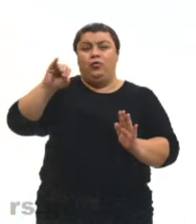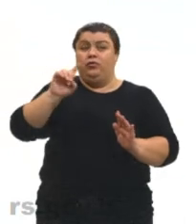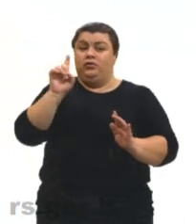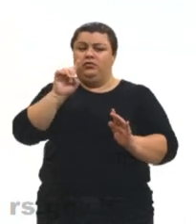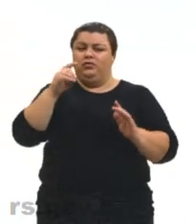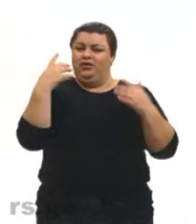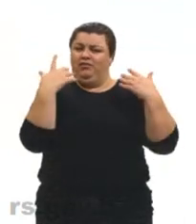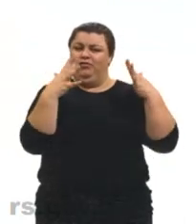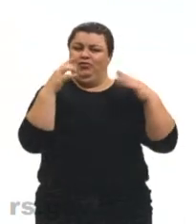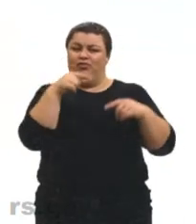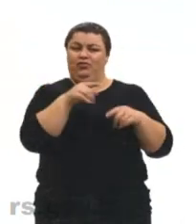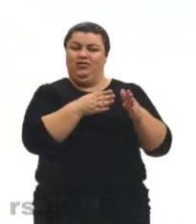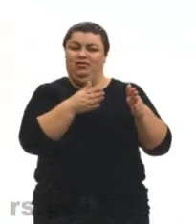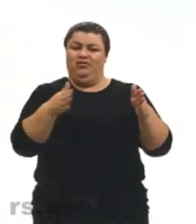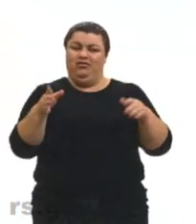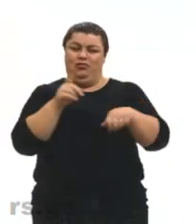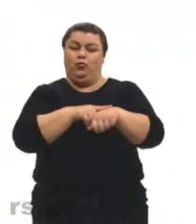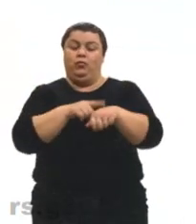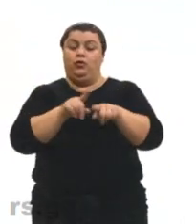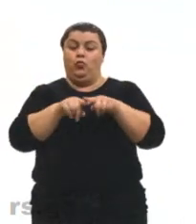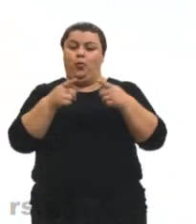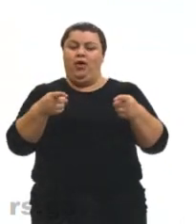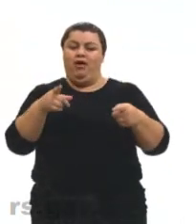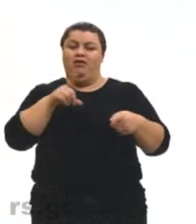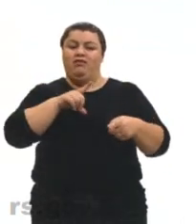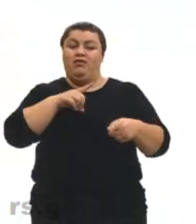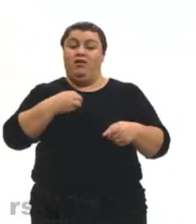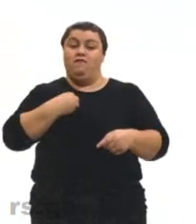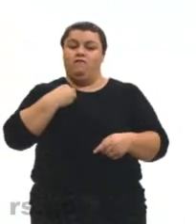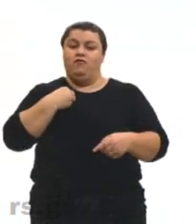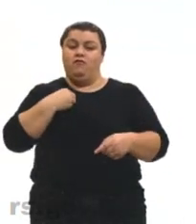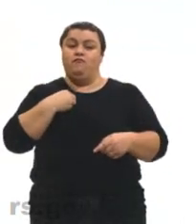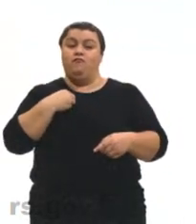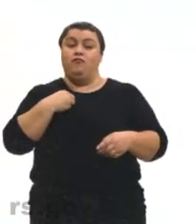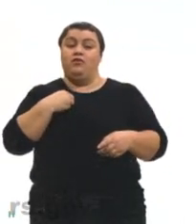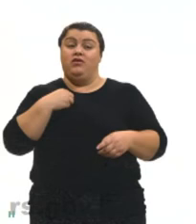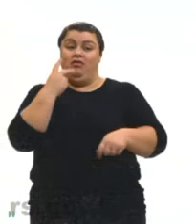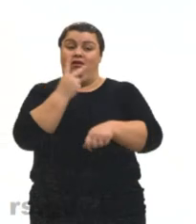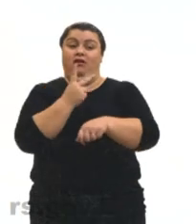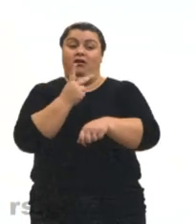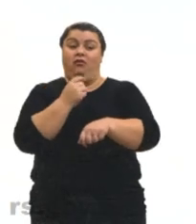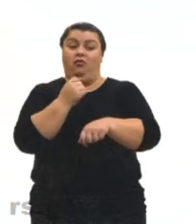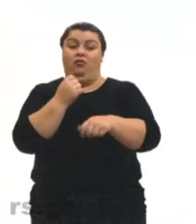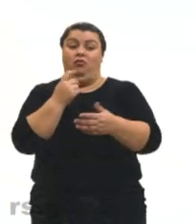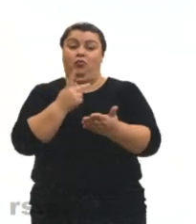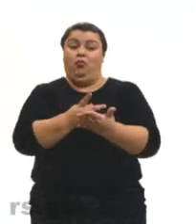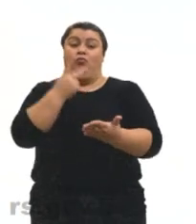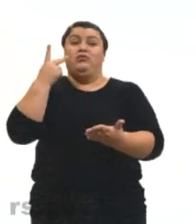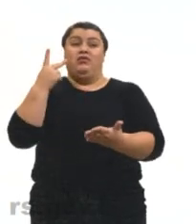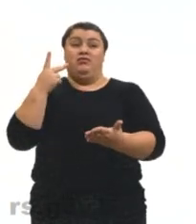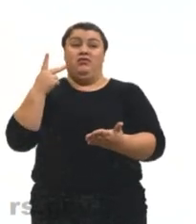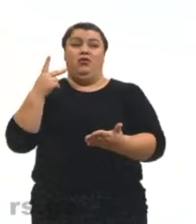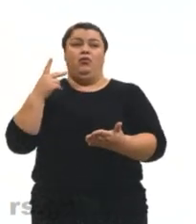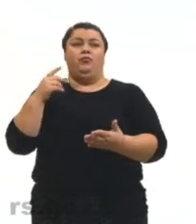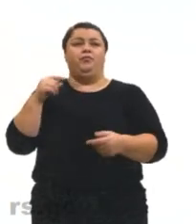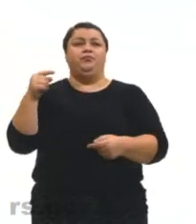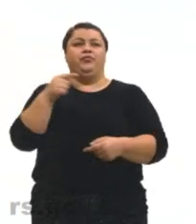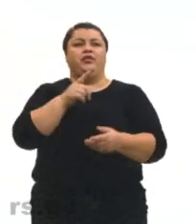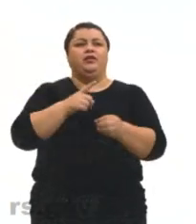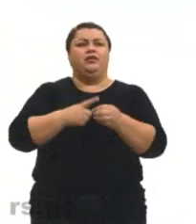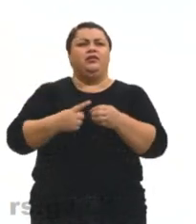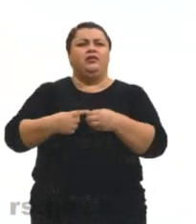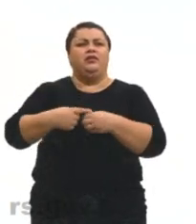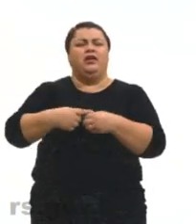esse momento né mas que mantém viva a memória dessa violência que aconteceu Oi aqui é a